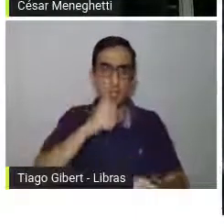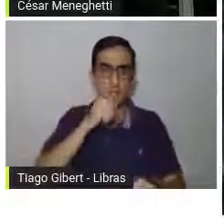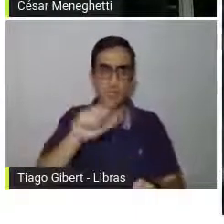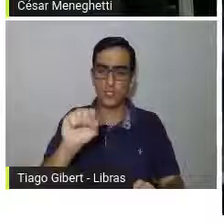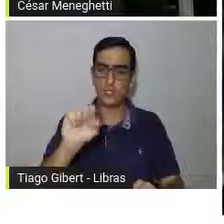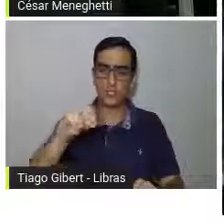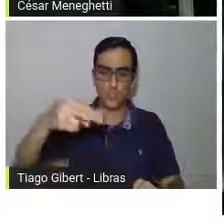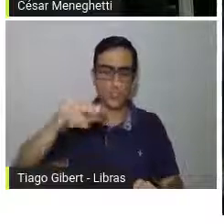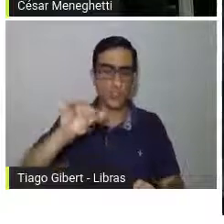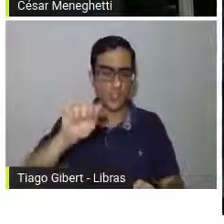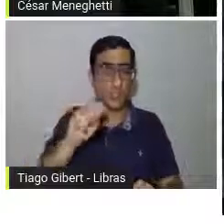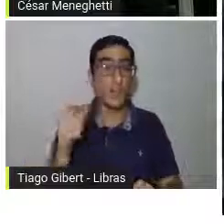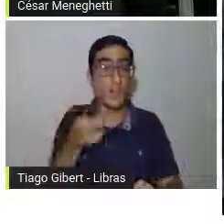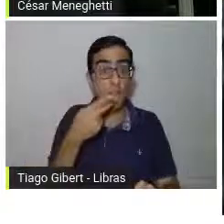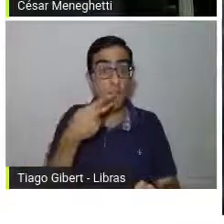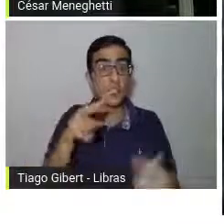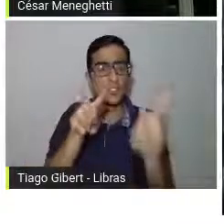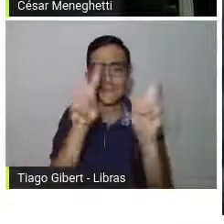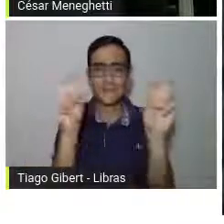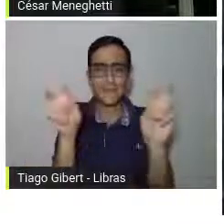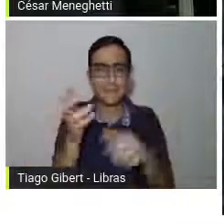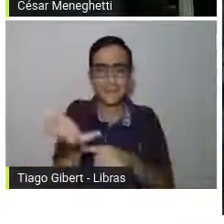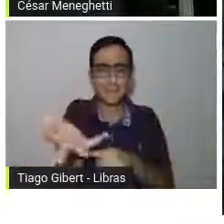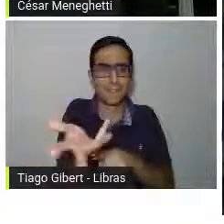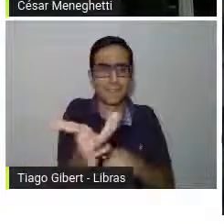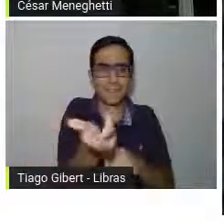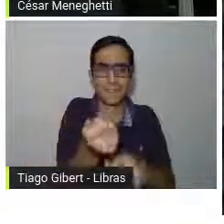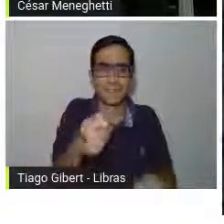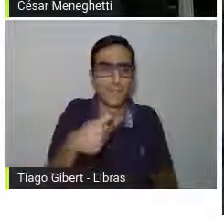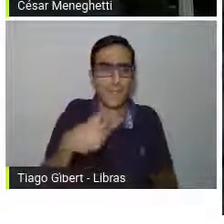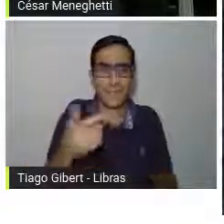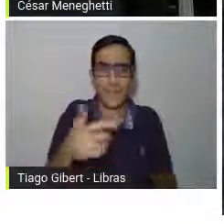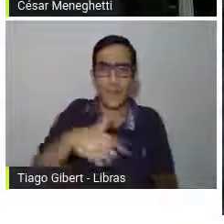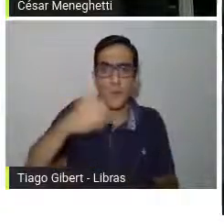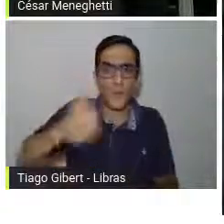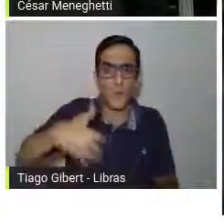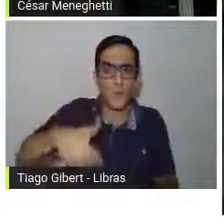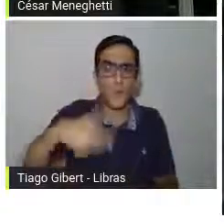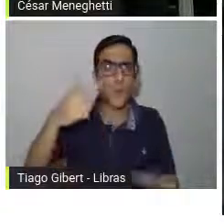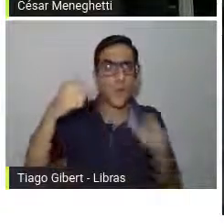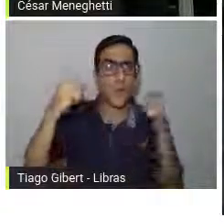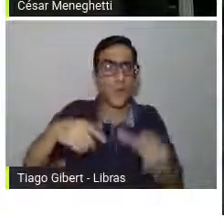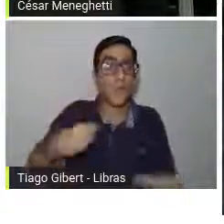fala de uma maneira maravilhosa desse não lugar onde eles vivem.